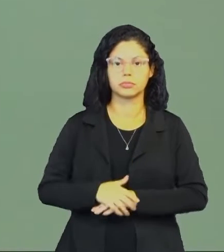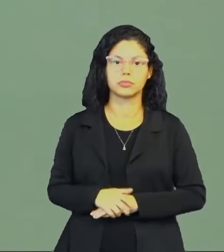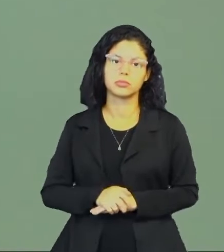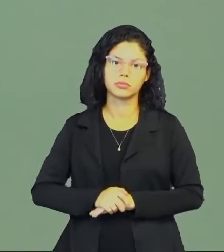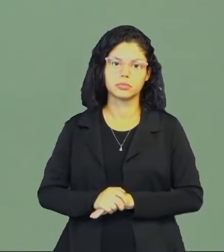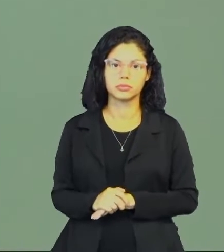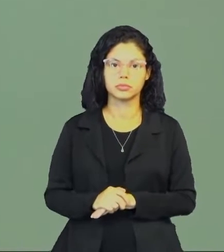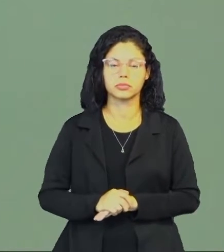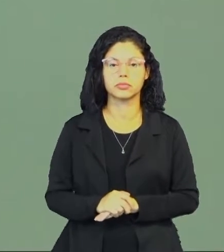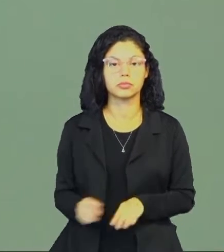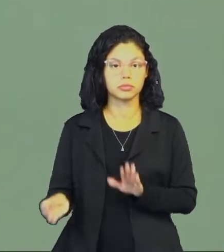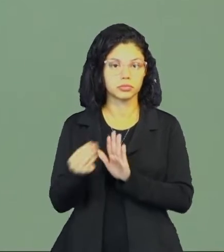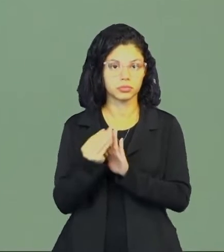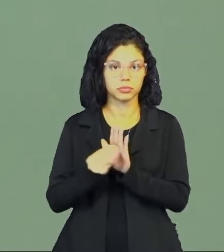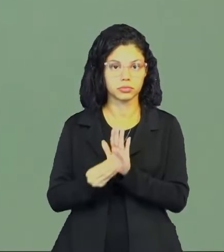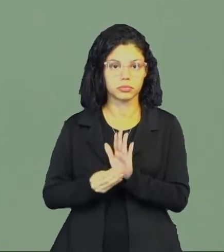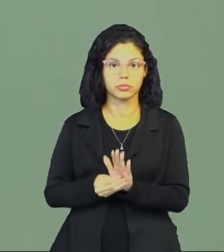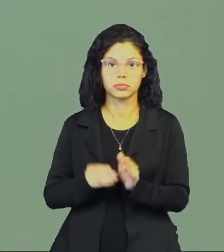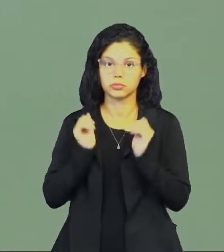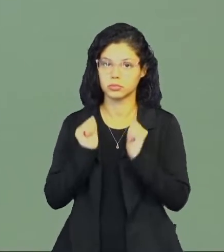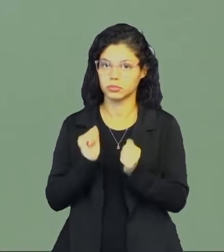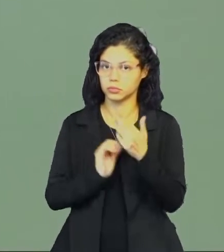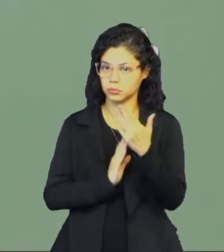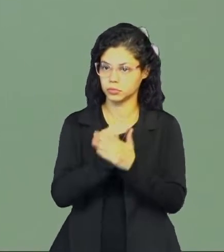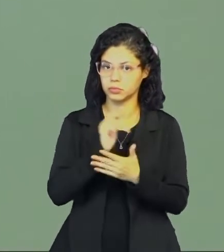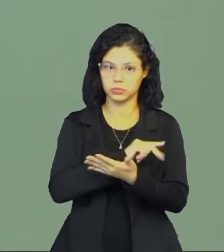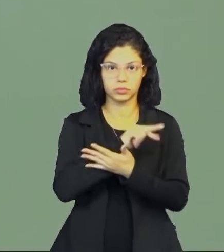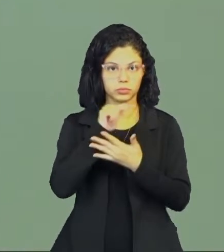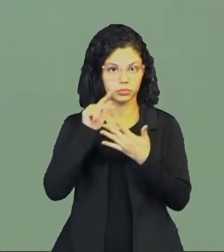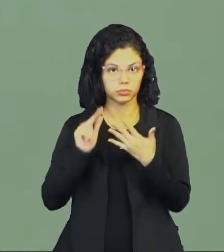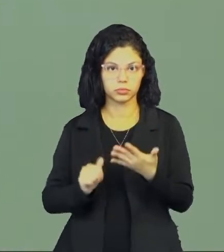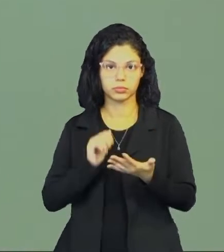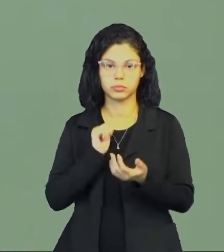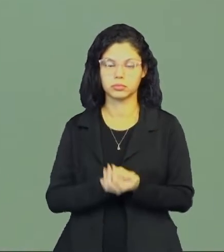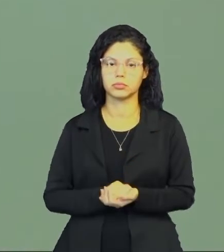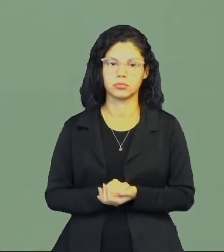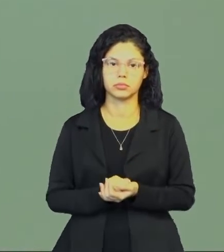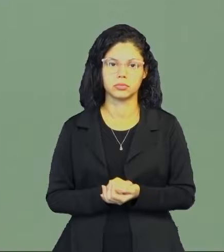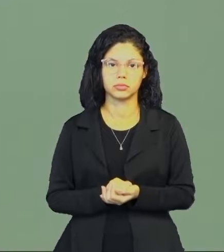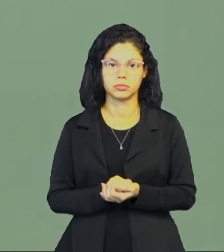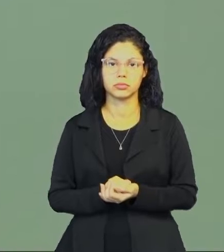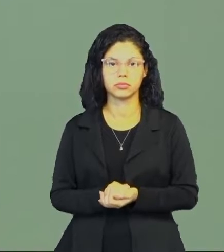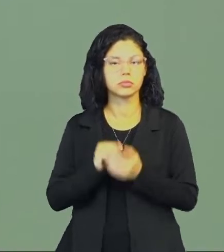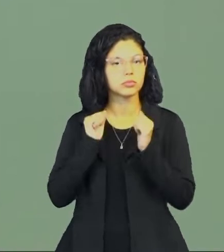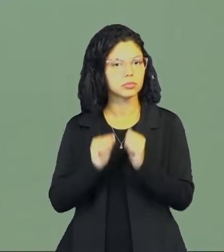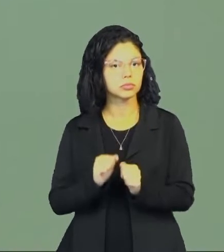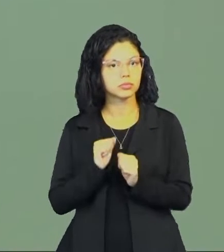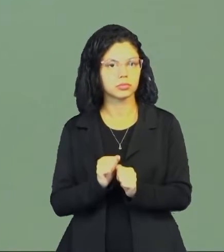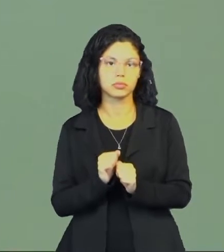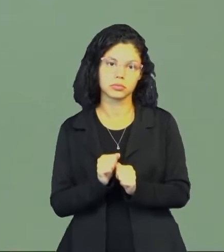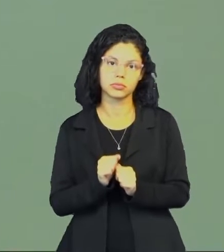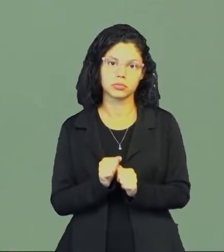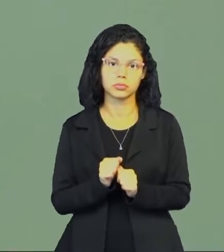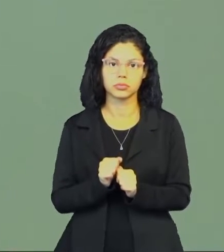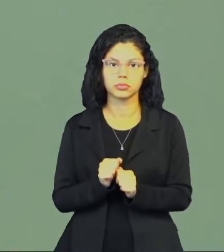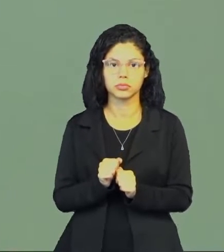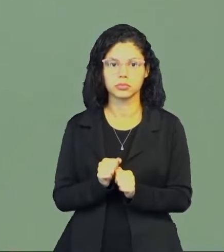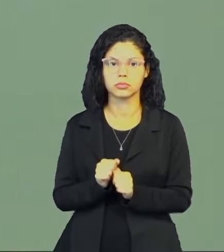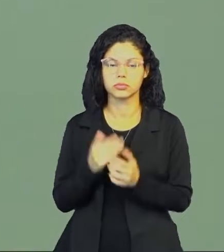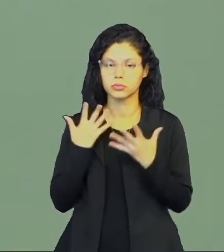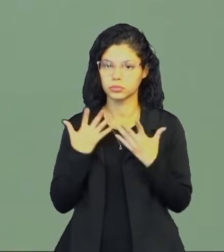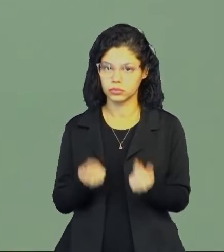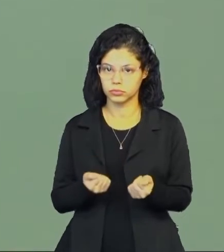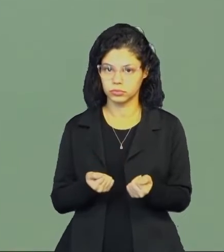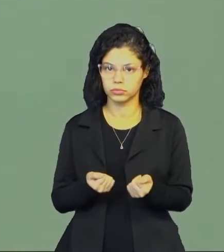Então, um determinado fato pode ser abordado de diversas maneiras. Pode ser abordado